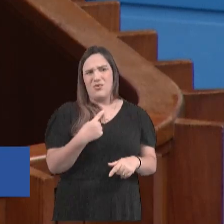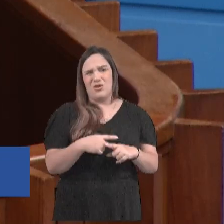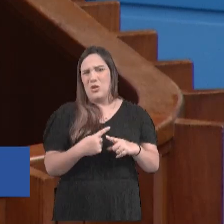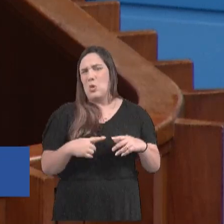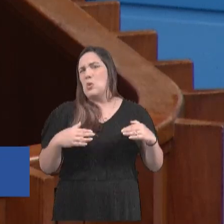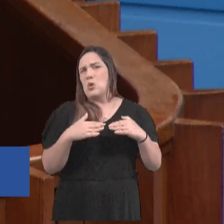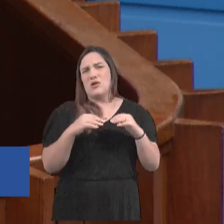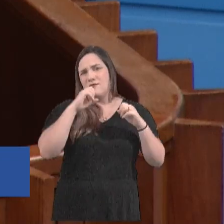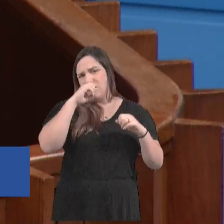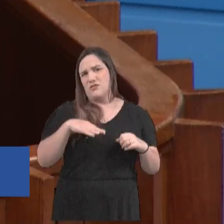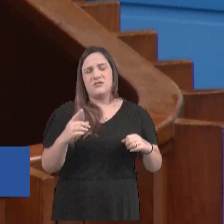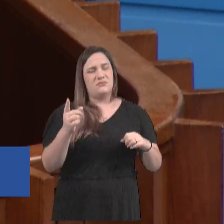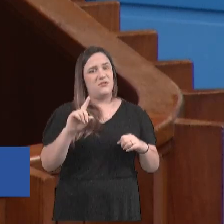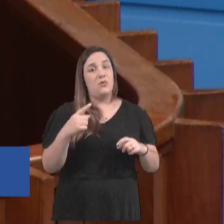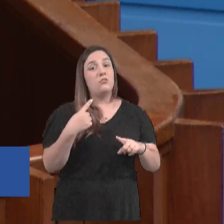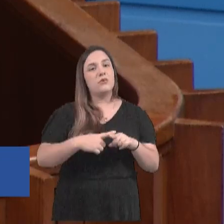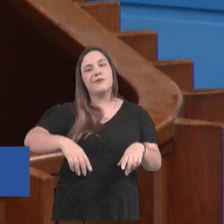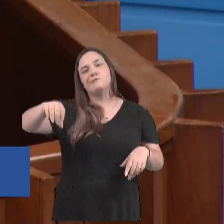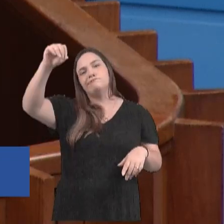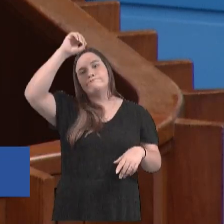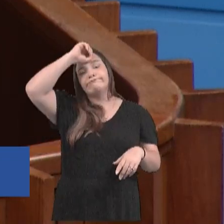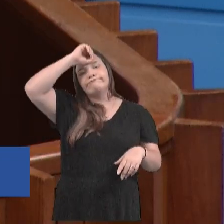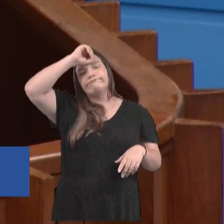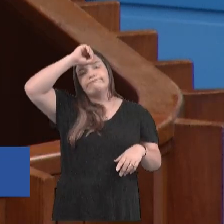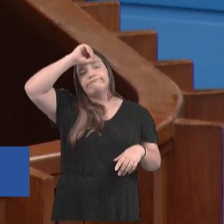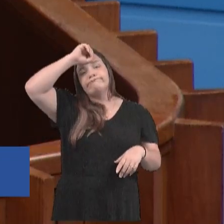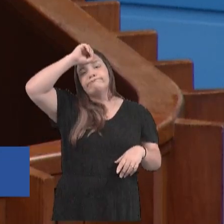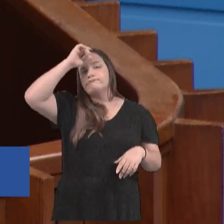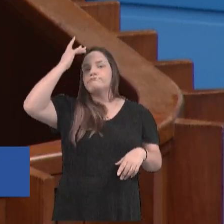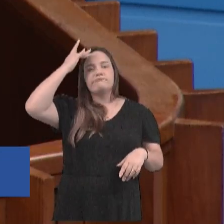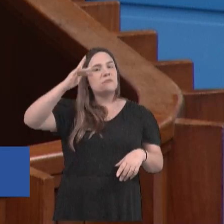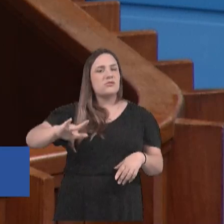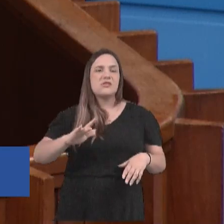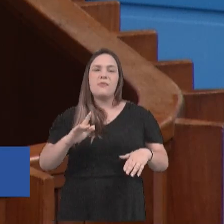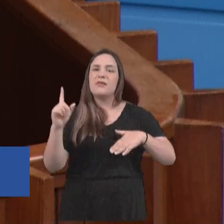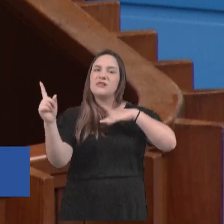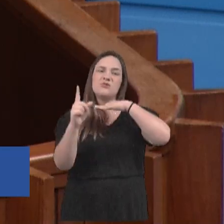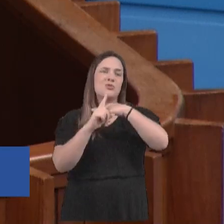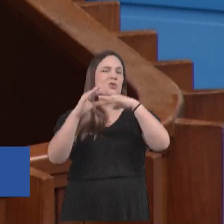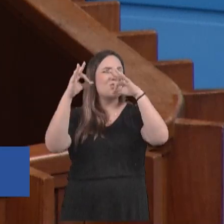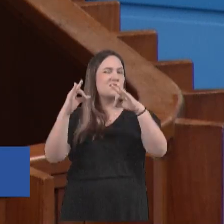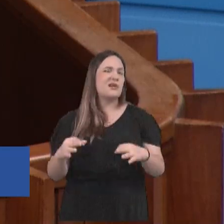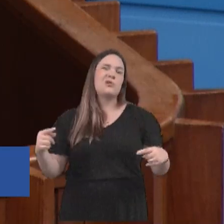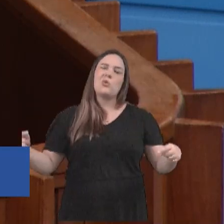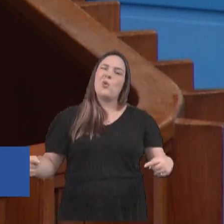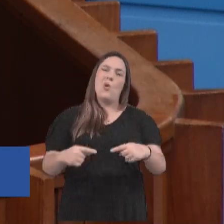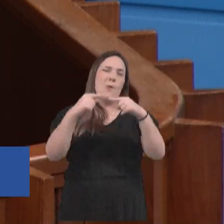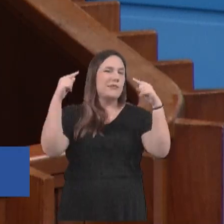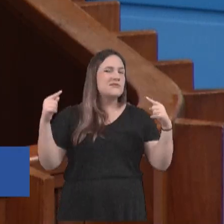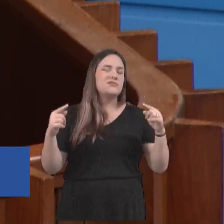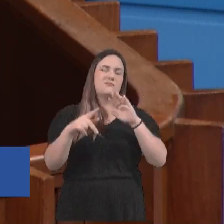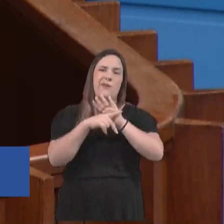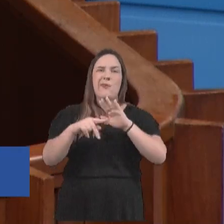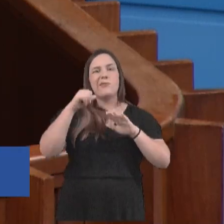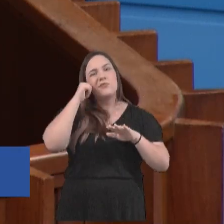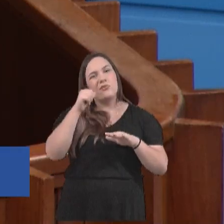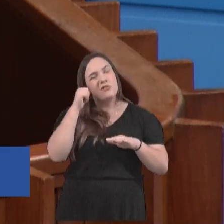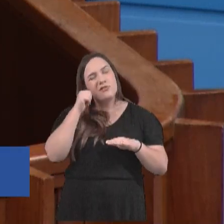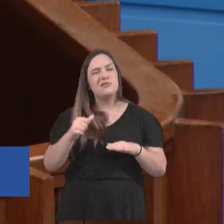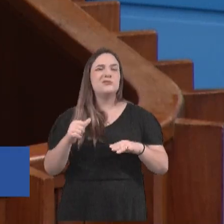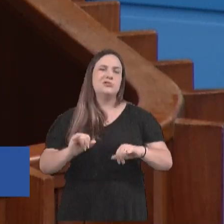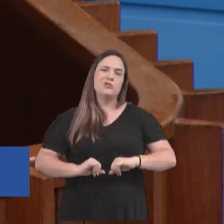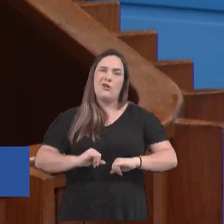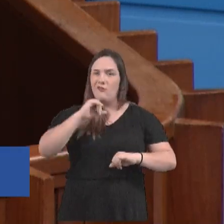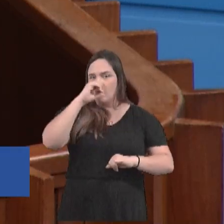compactuando com a violência. Erram porque não sabem realmente o tratamento que deve dar a esses casos. E, por isso, é